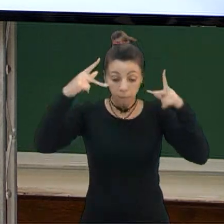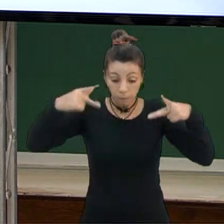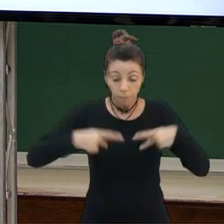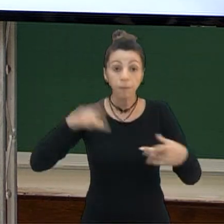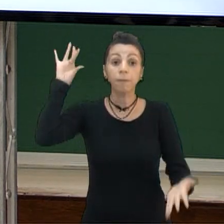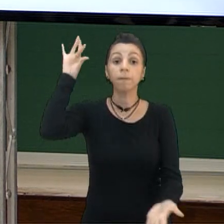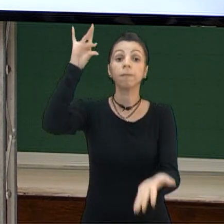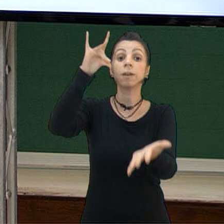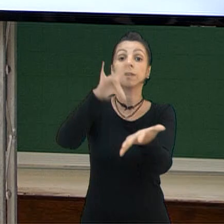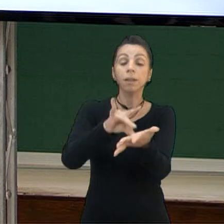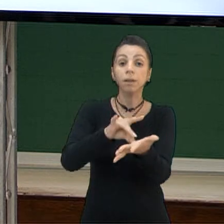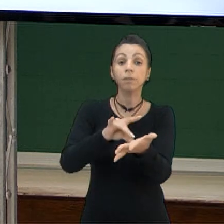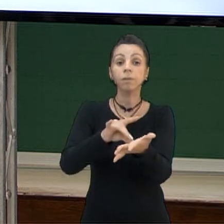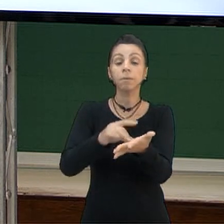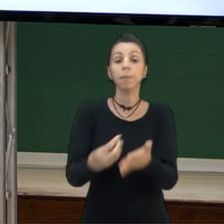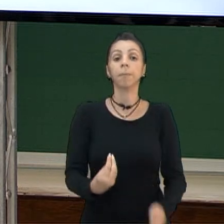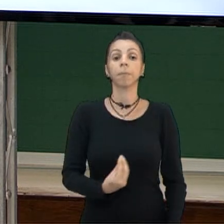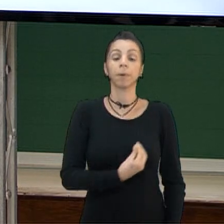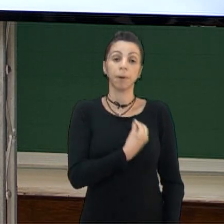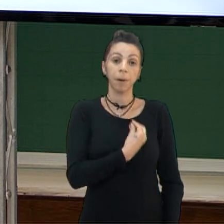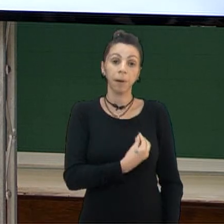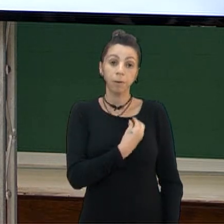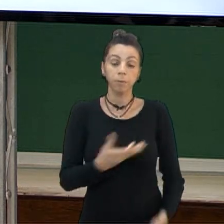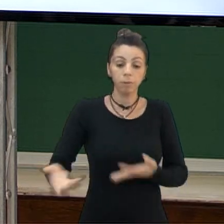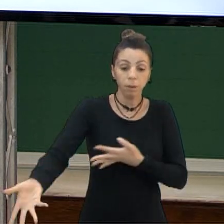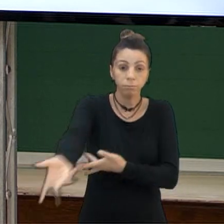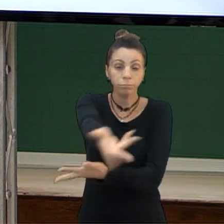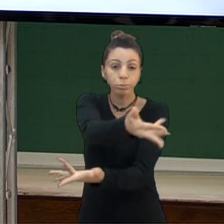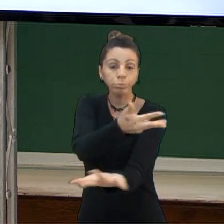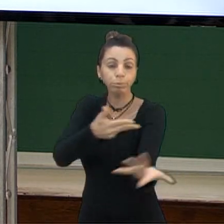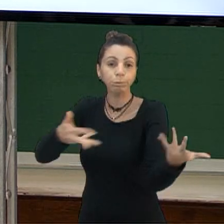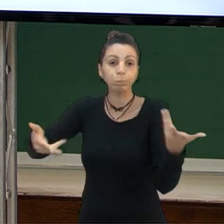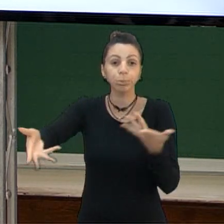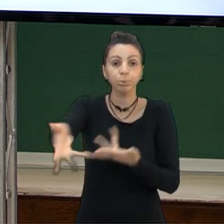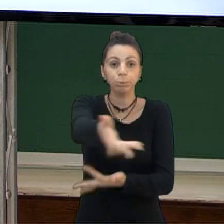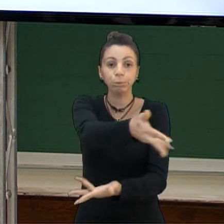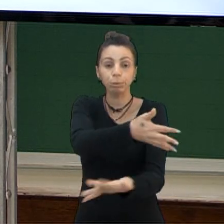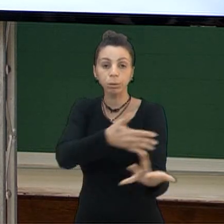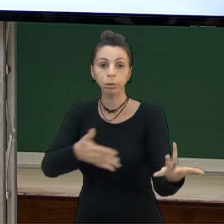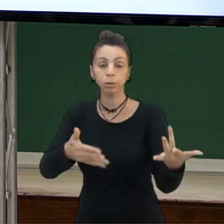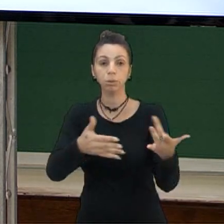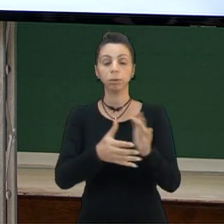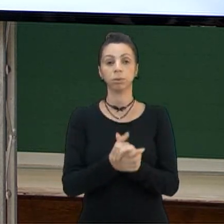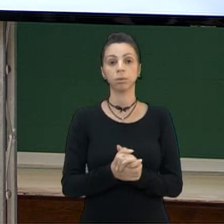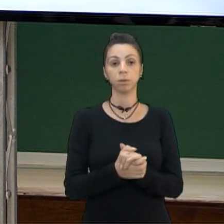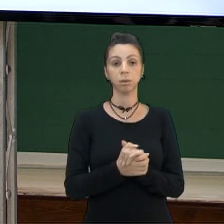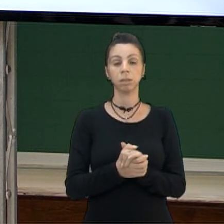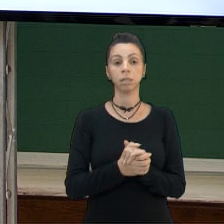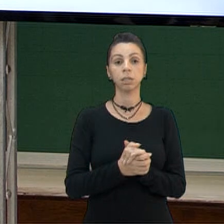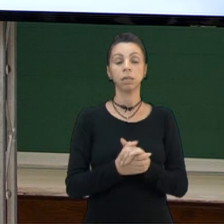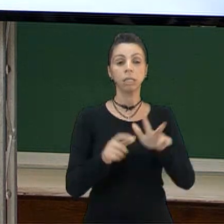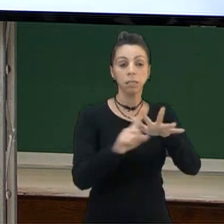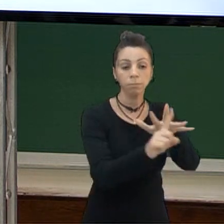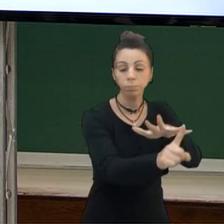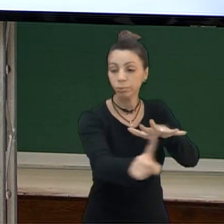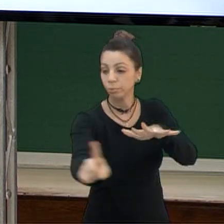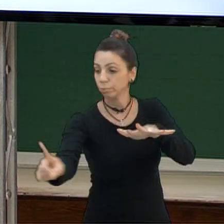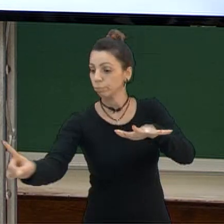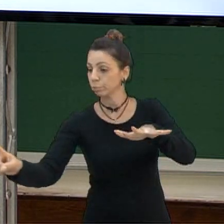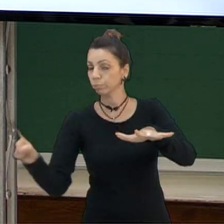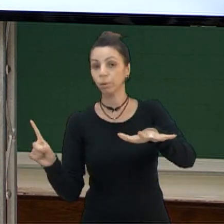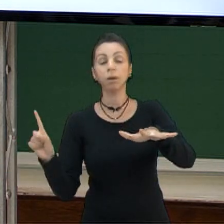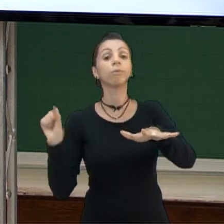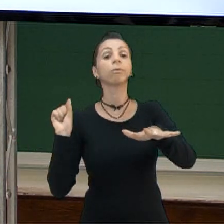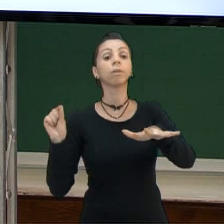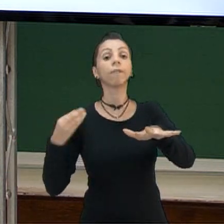sociedade e ele pensar por si próprio, ele não vai ser um ser humano, ele não vai ser um ser racional, né? Então, a racionalidade, ela é